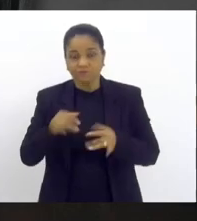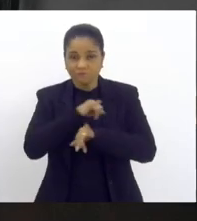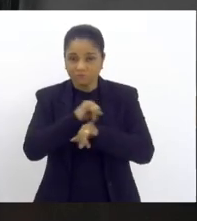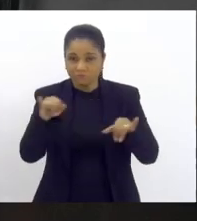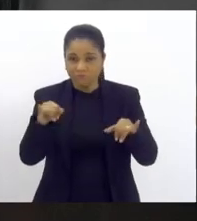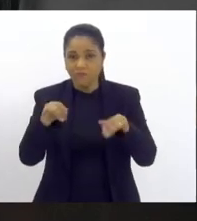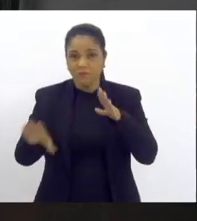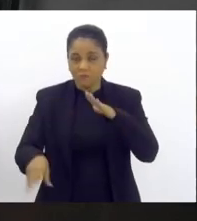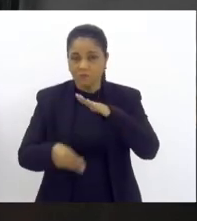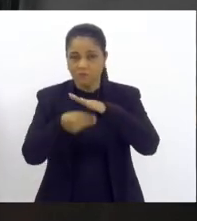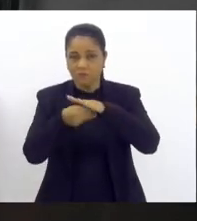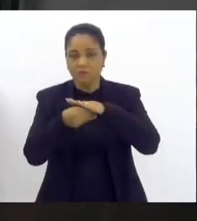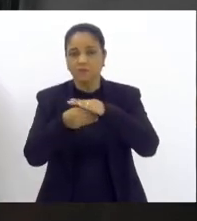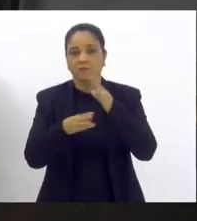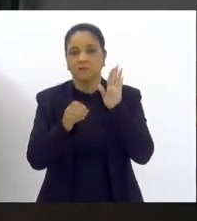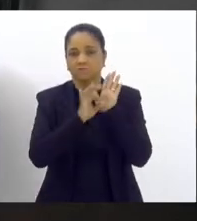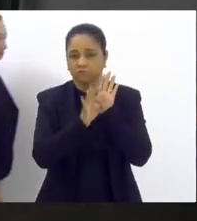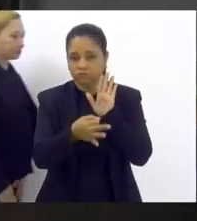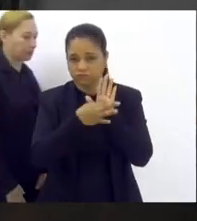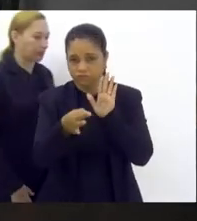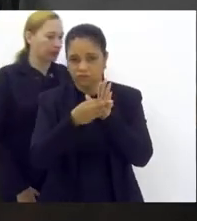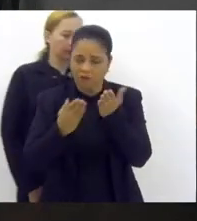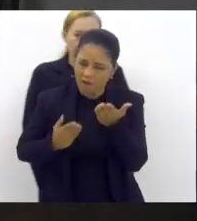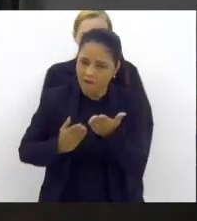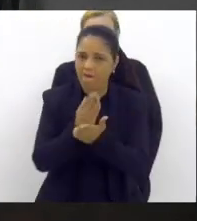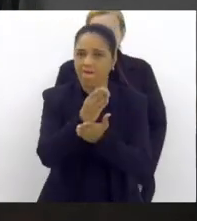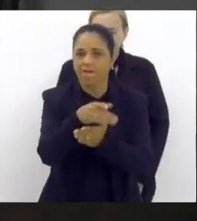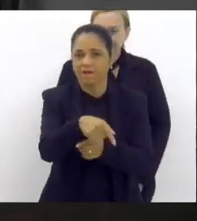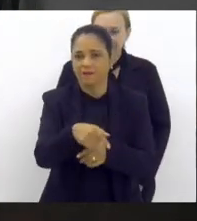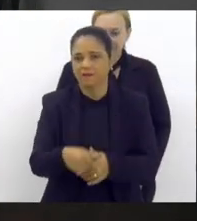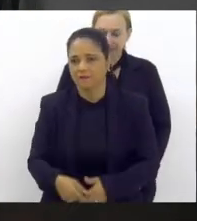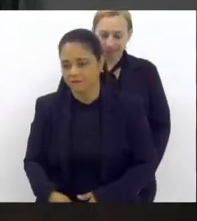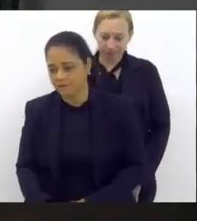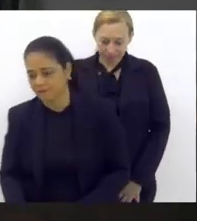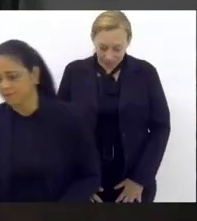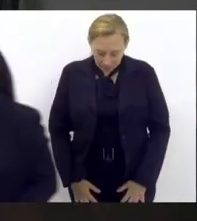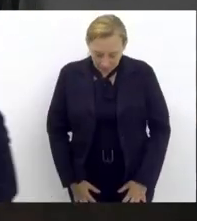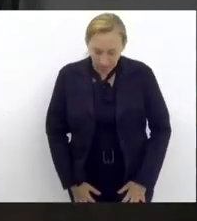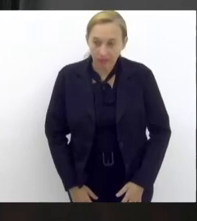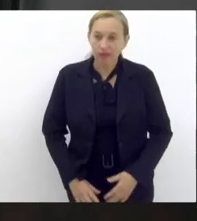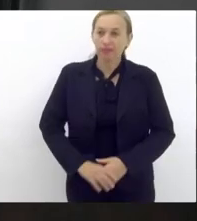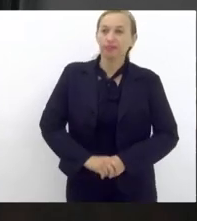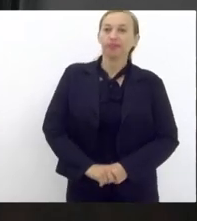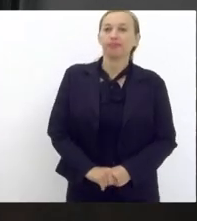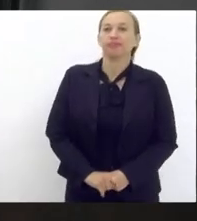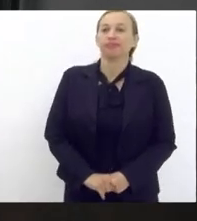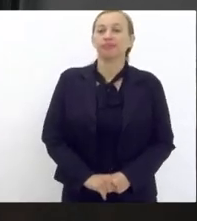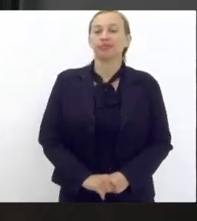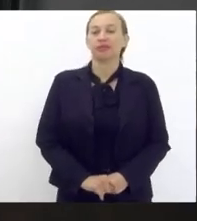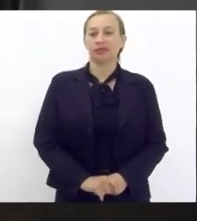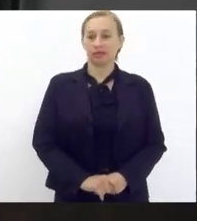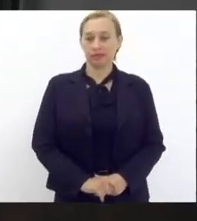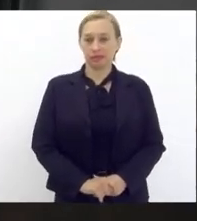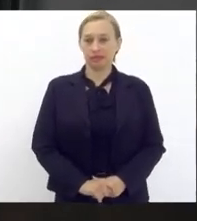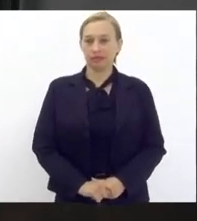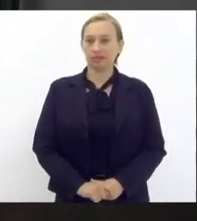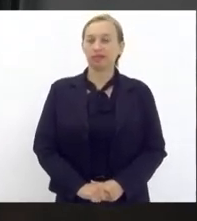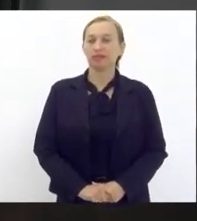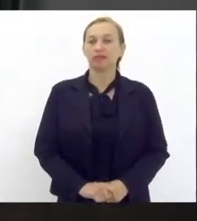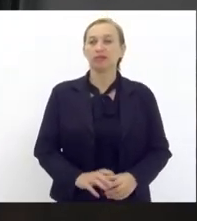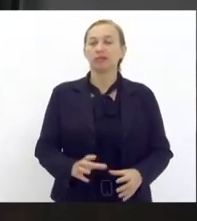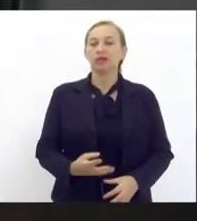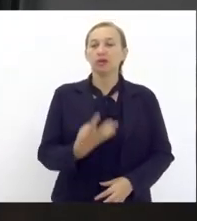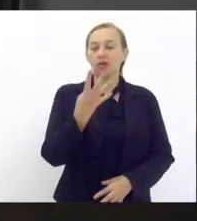meu parecer favorável, acompanhando o parecer da CCJ, que foi um parecer construído a